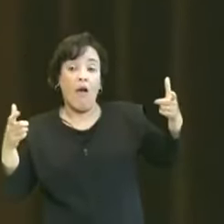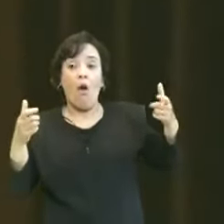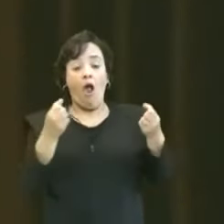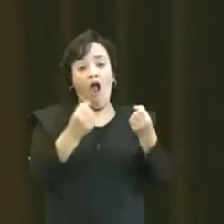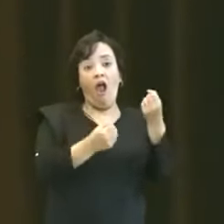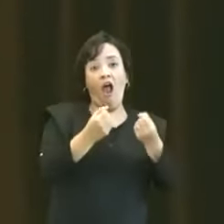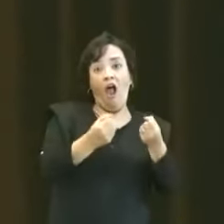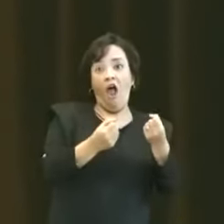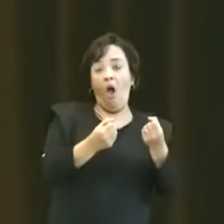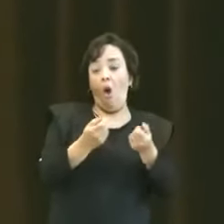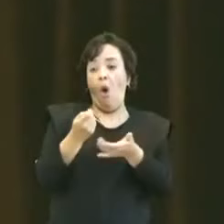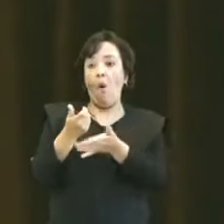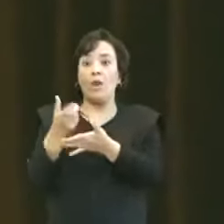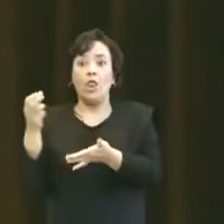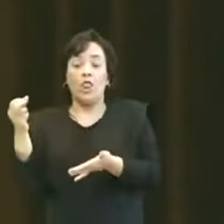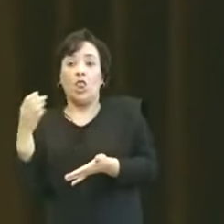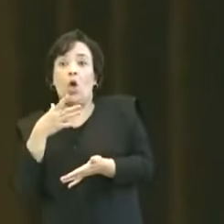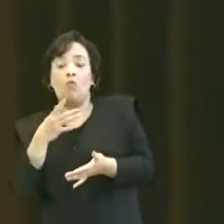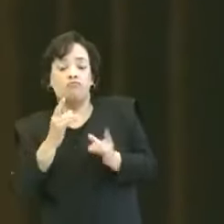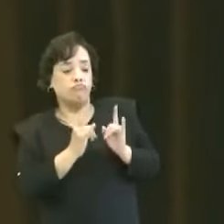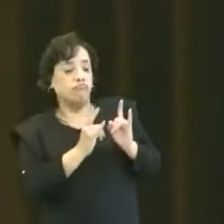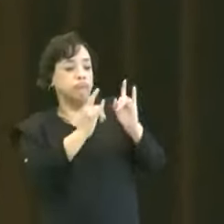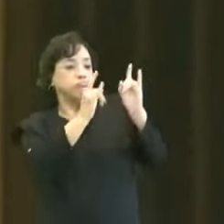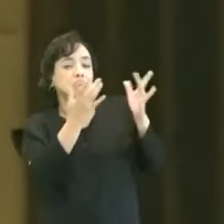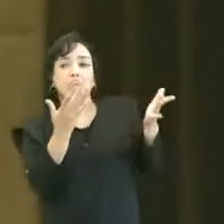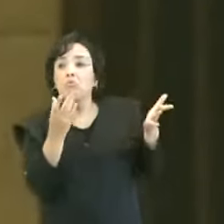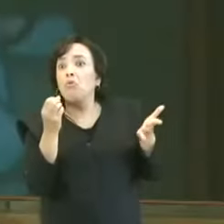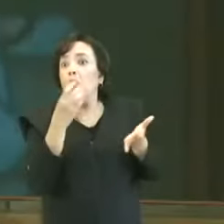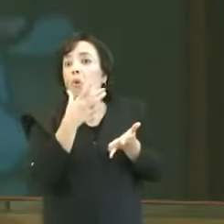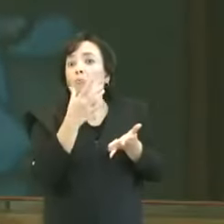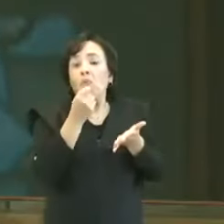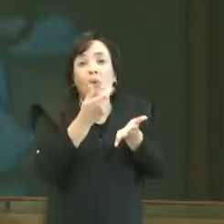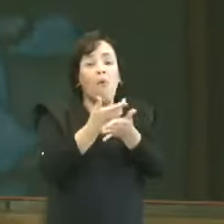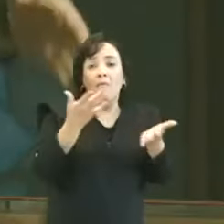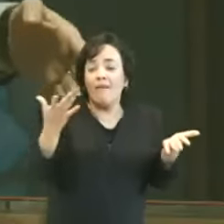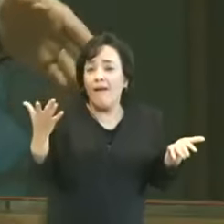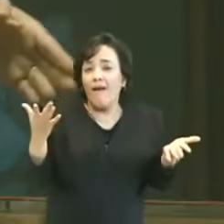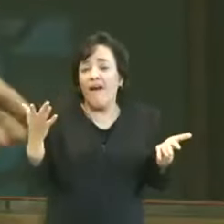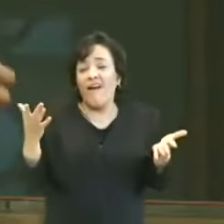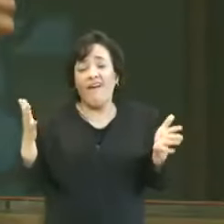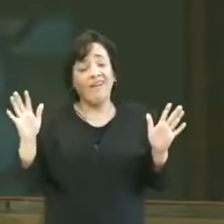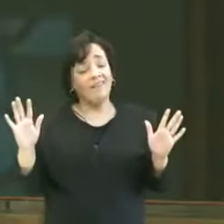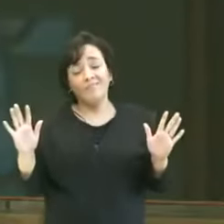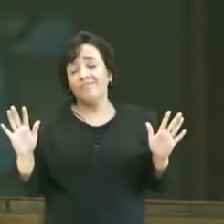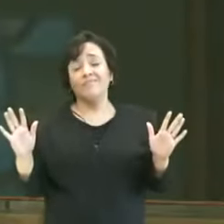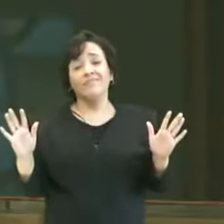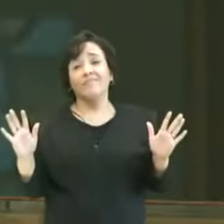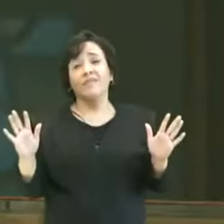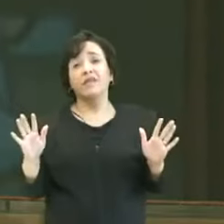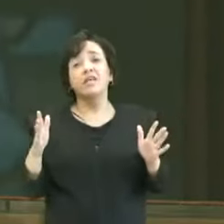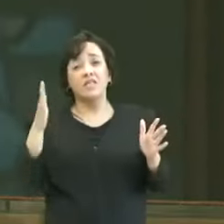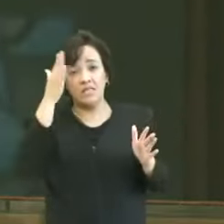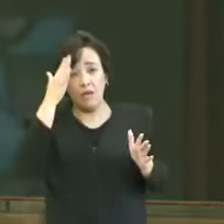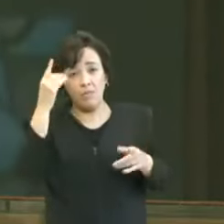carro? Comprar um apartamento maior? Sabe por que nós não oramos continuamente? Porque os